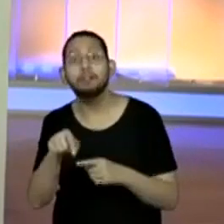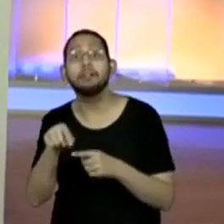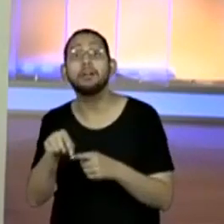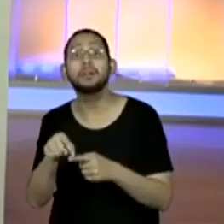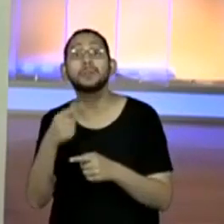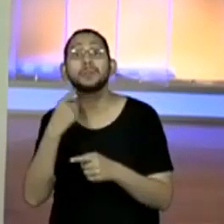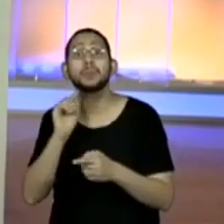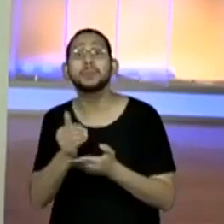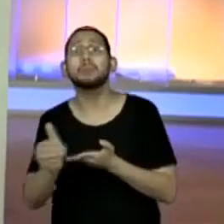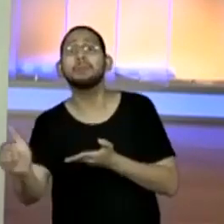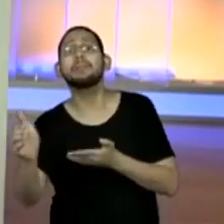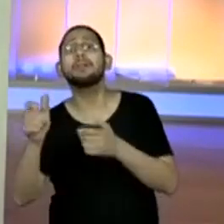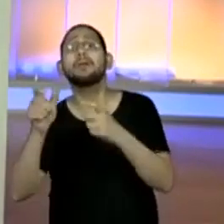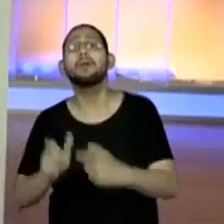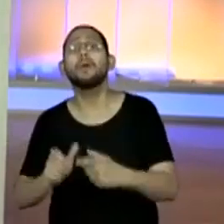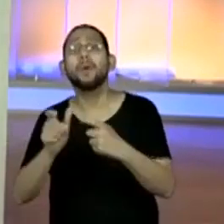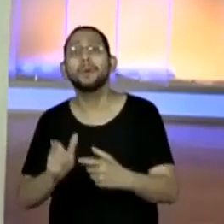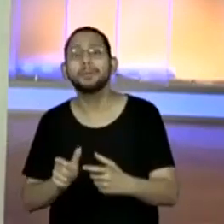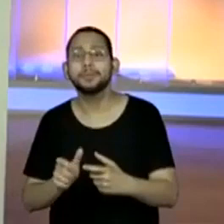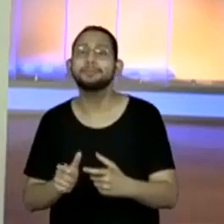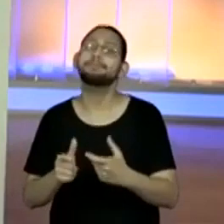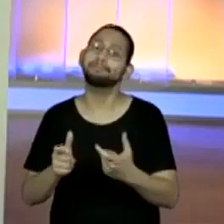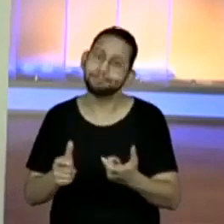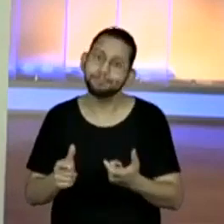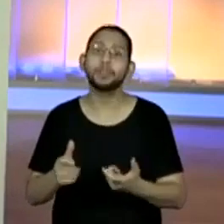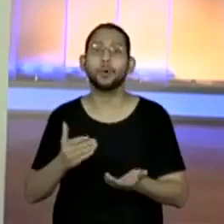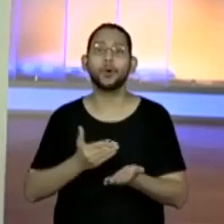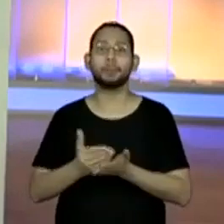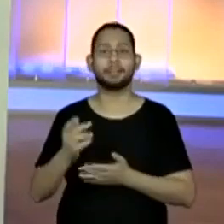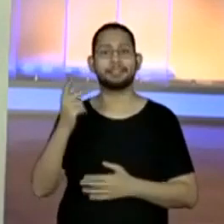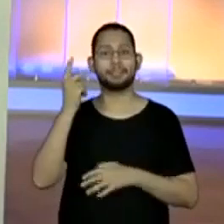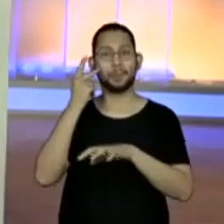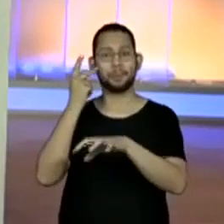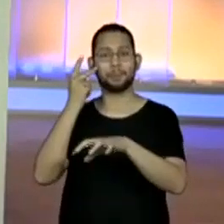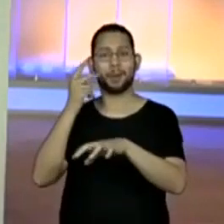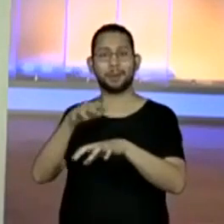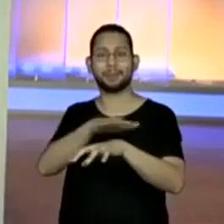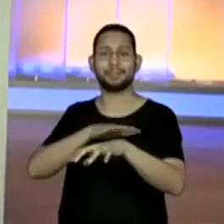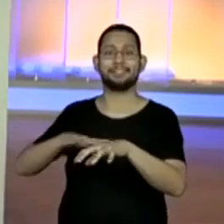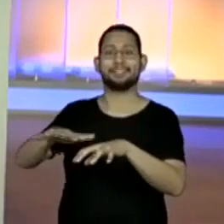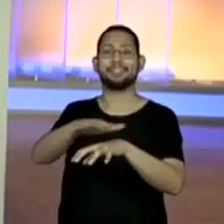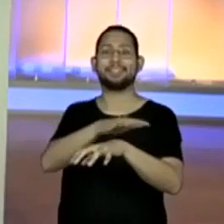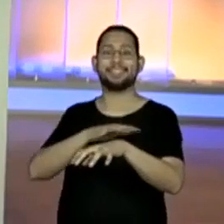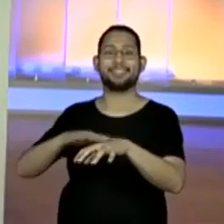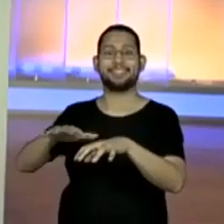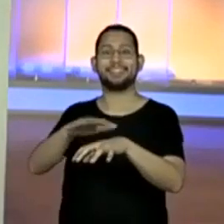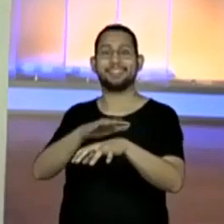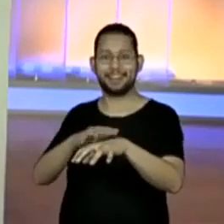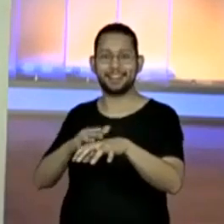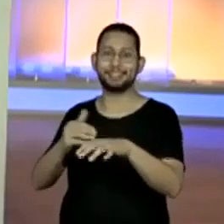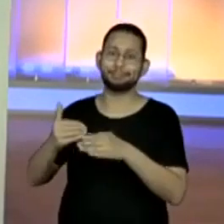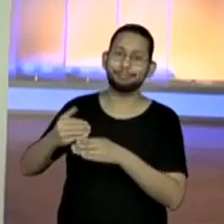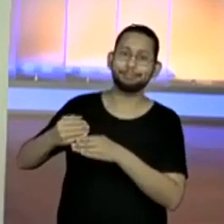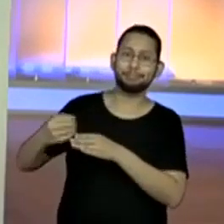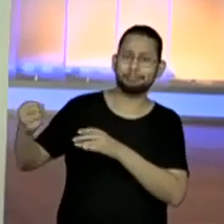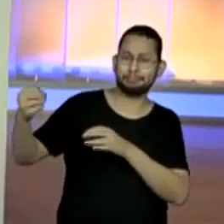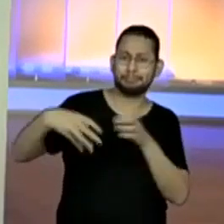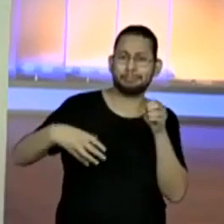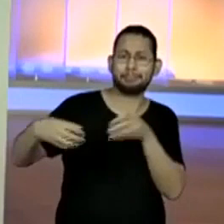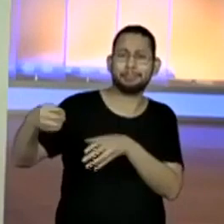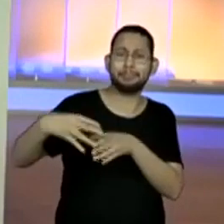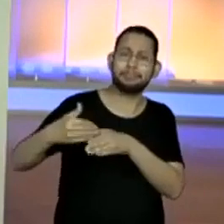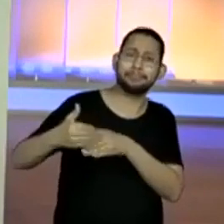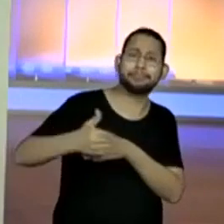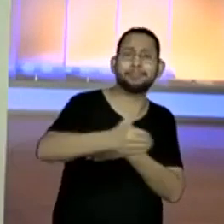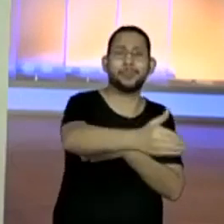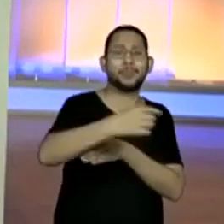de ter, só quando começa a entrar na região metropolitana e aí cruza toda a cidade de São Paulo. Agora vamos pensar aqui,